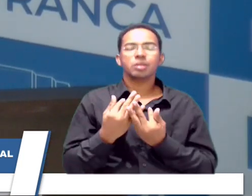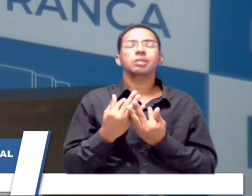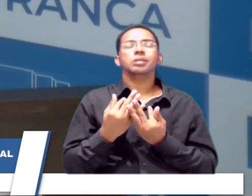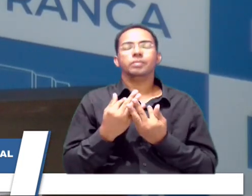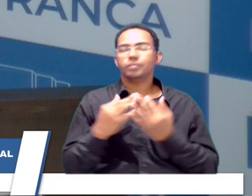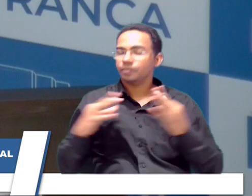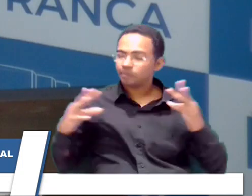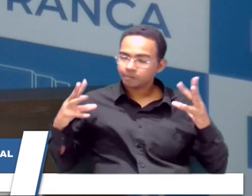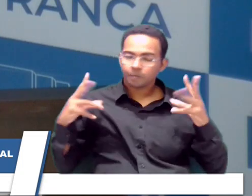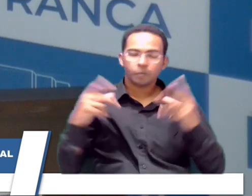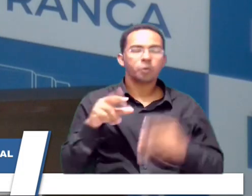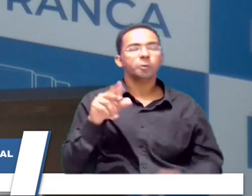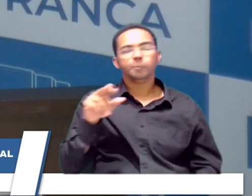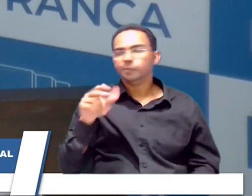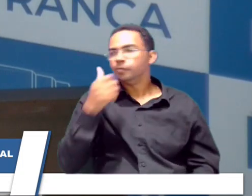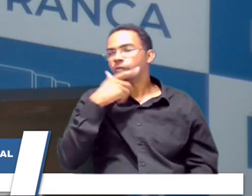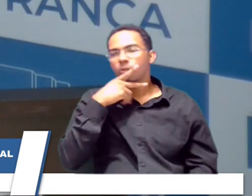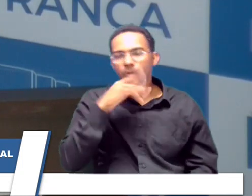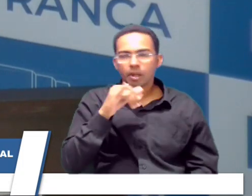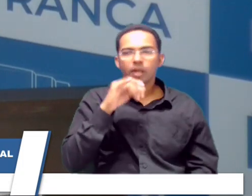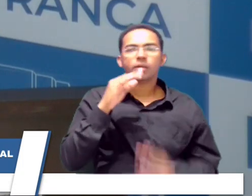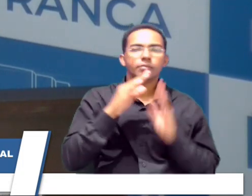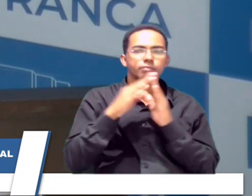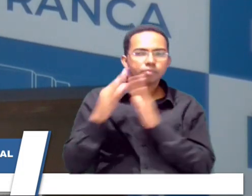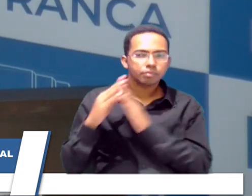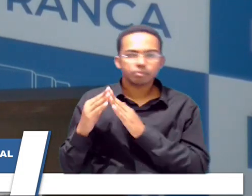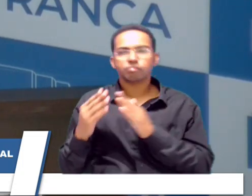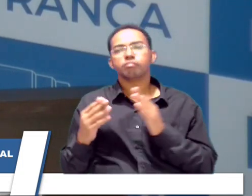os irmãos, os pais, os vizinhos.